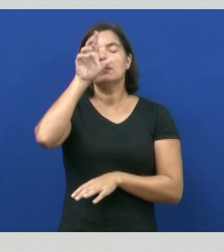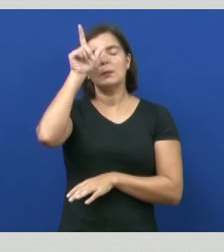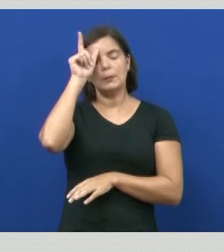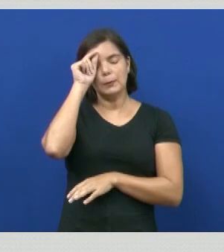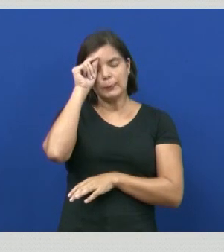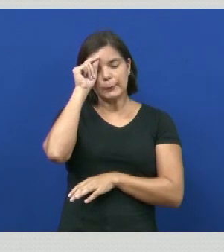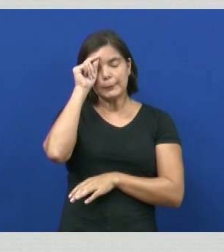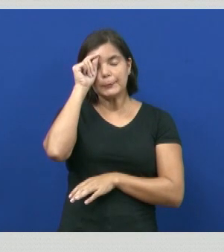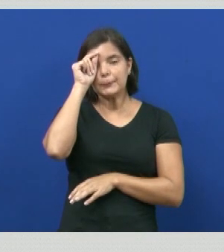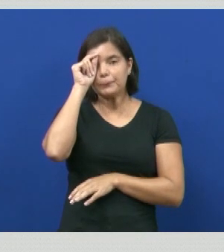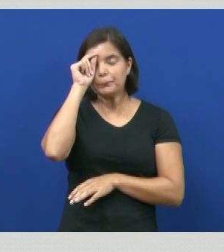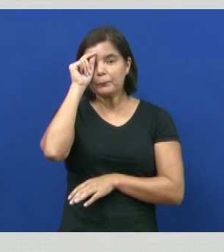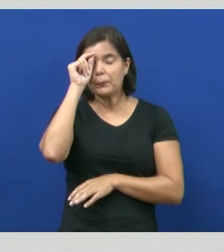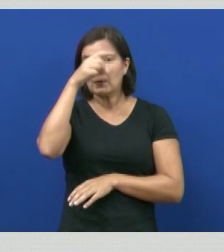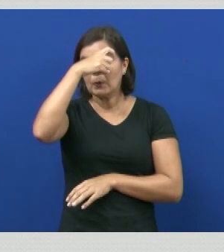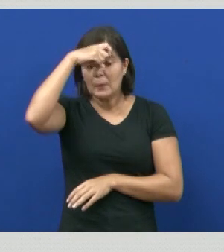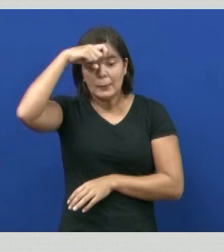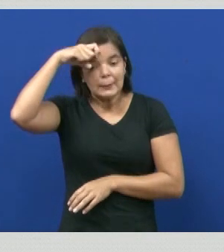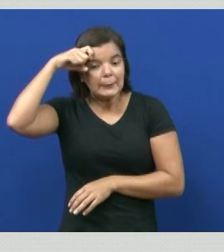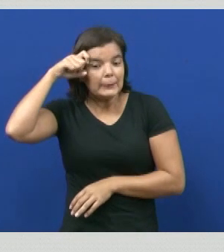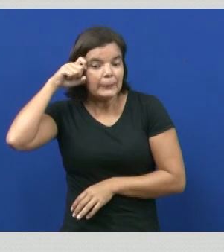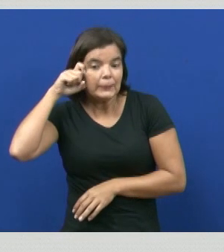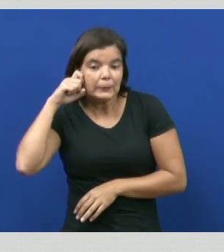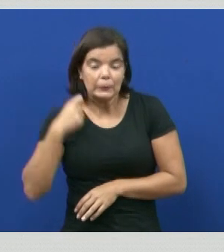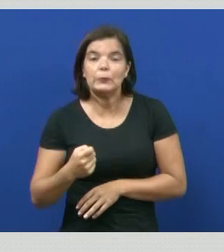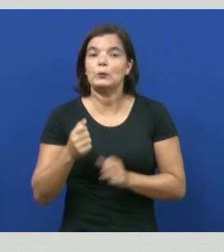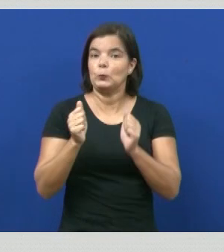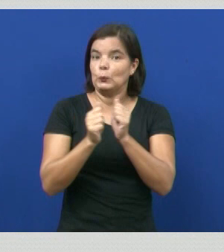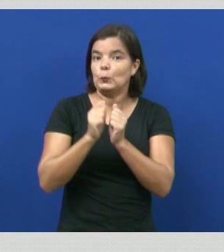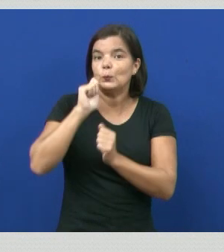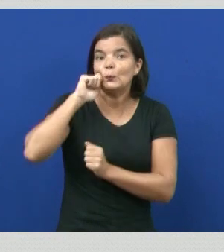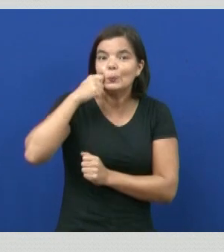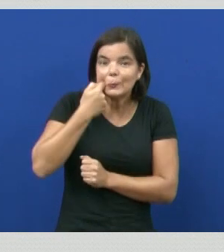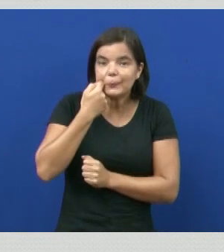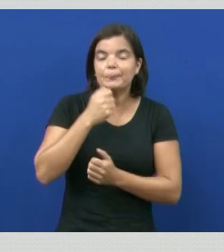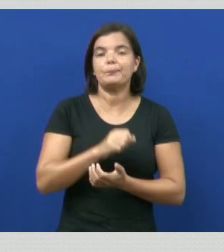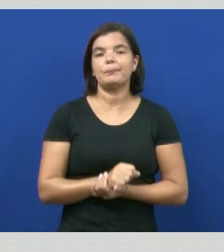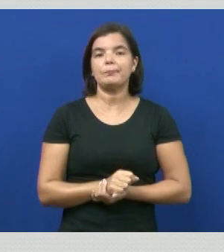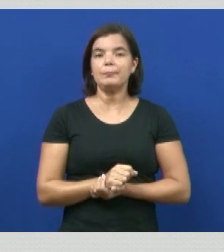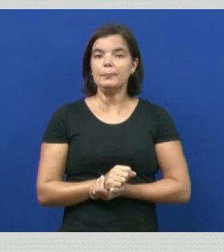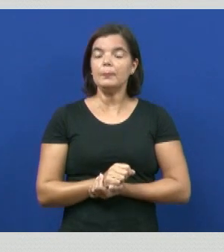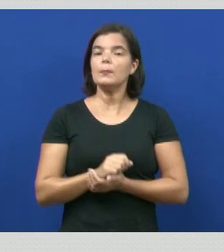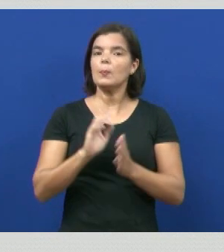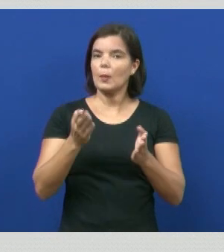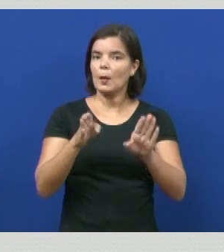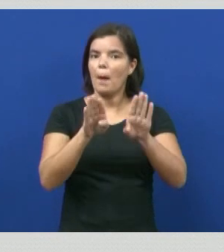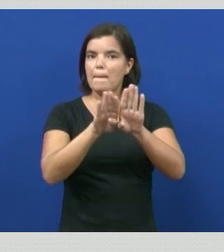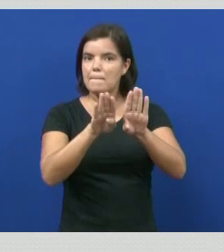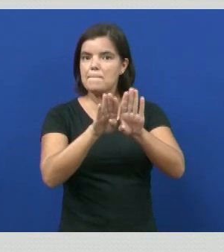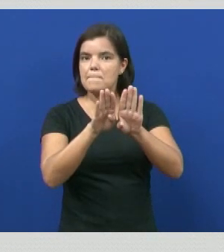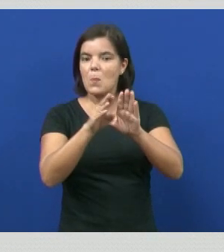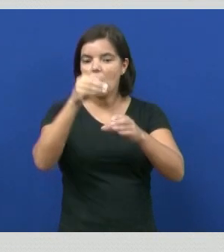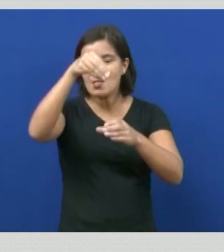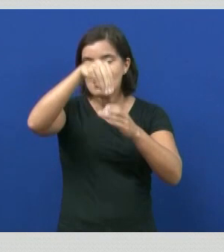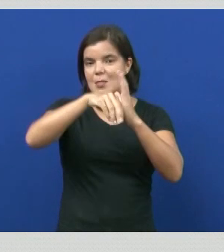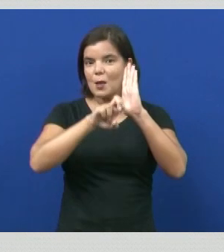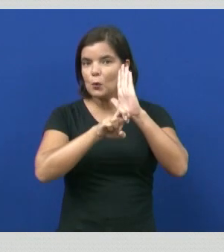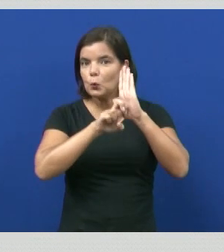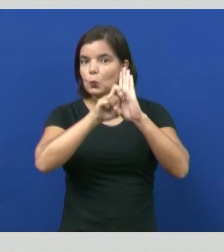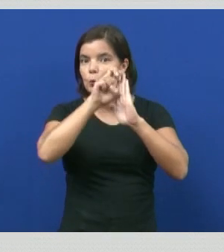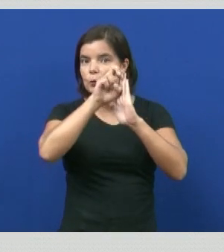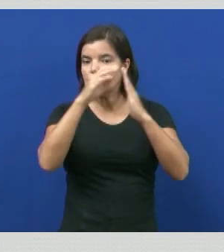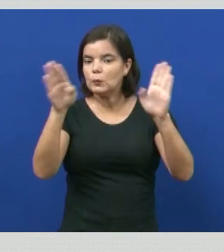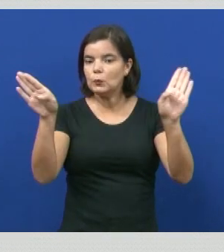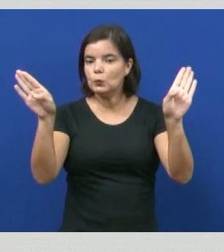aliviado, enxugando o suor da testa com o embrulho do pão. Eis que porta interna do elevador